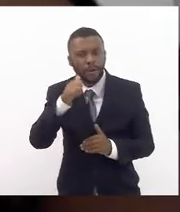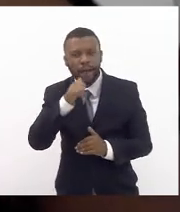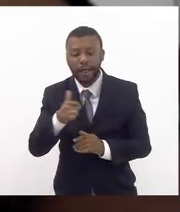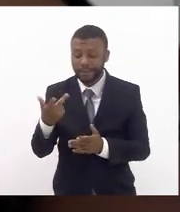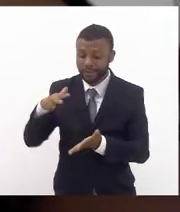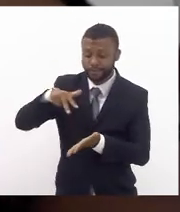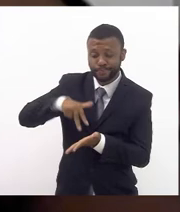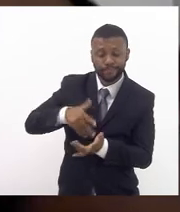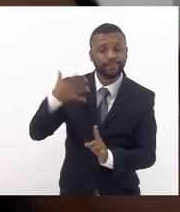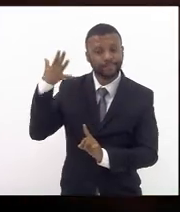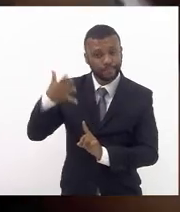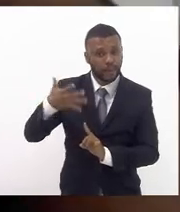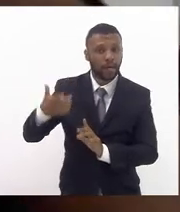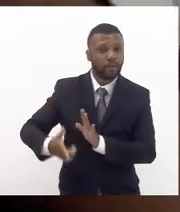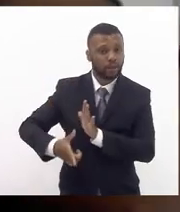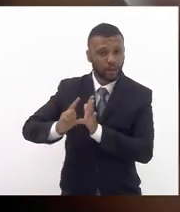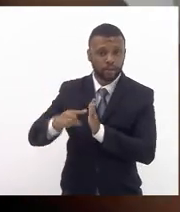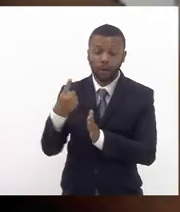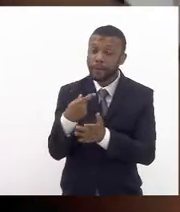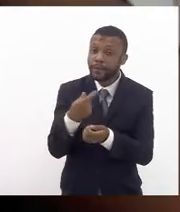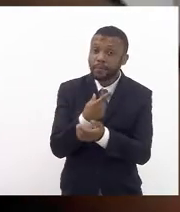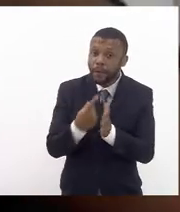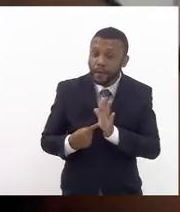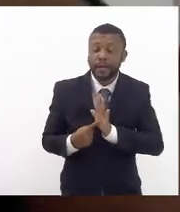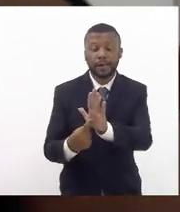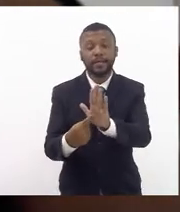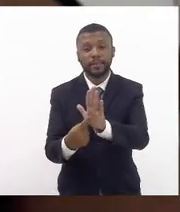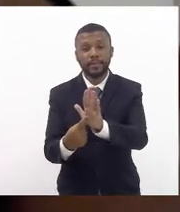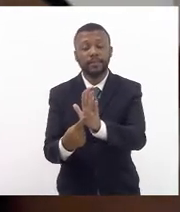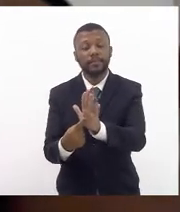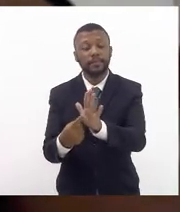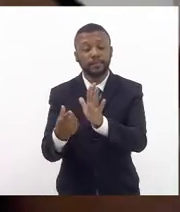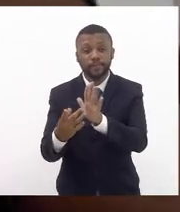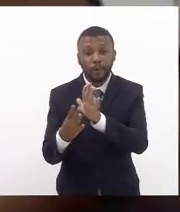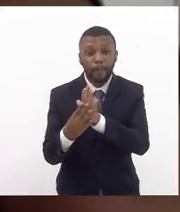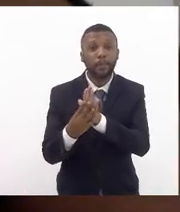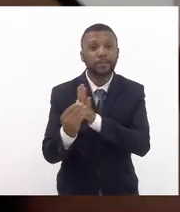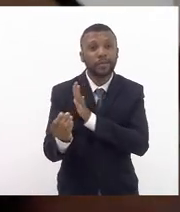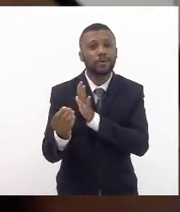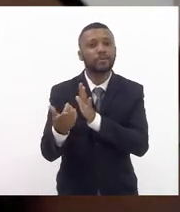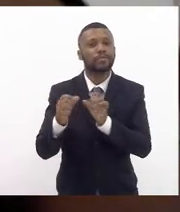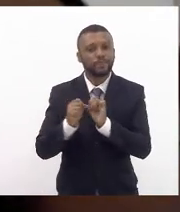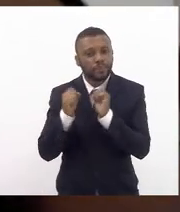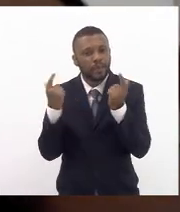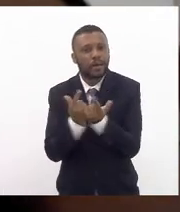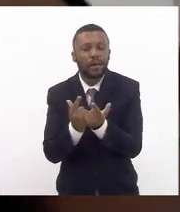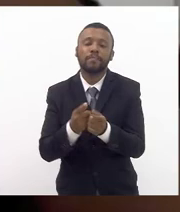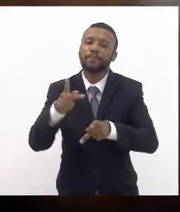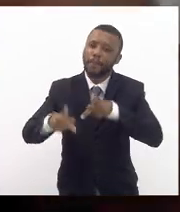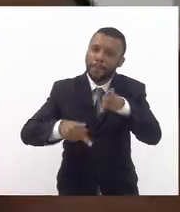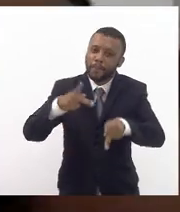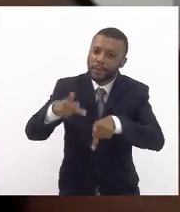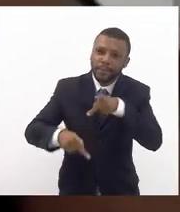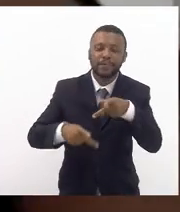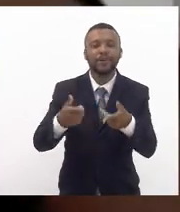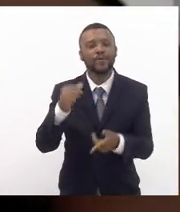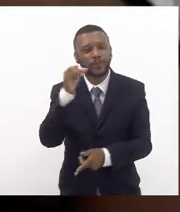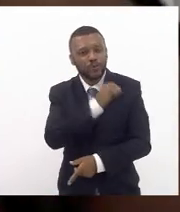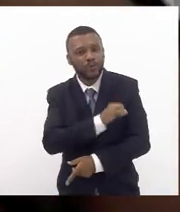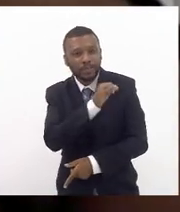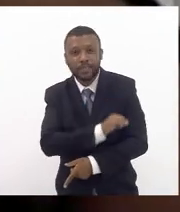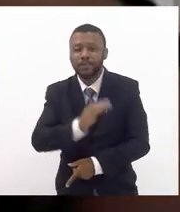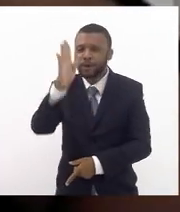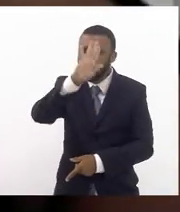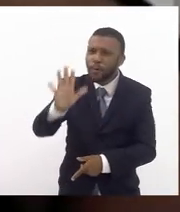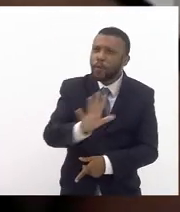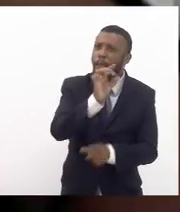antecederam. Nós precisamos entregar isso como legado da Casa Legislativa para a população fluminense e para o Estado